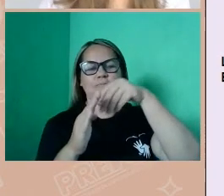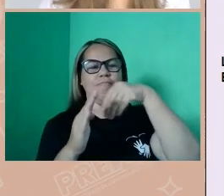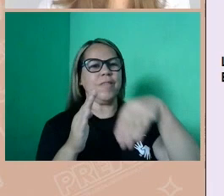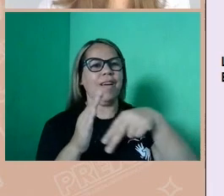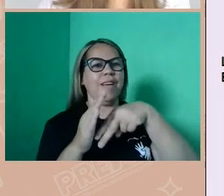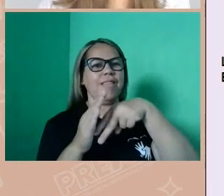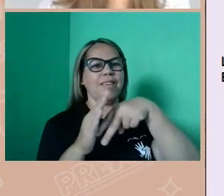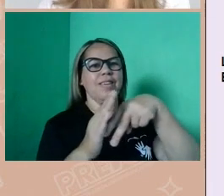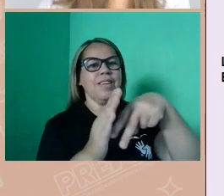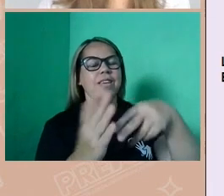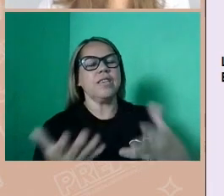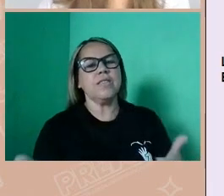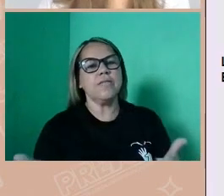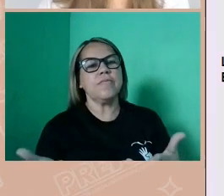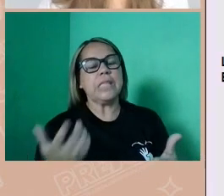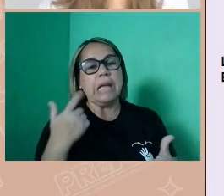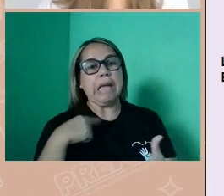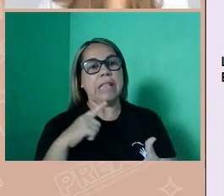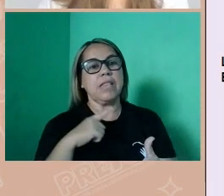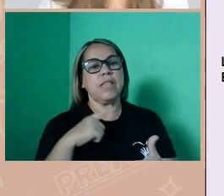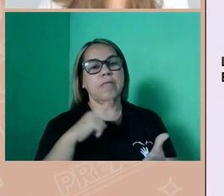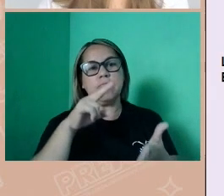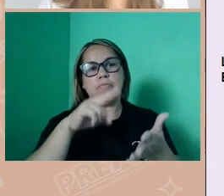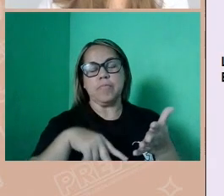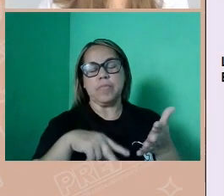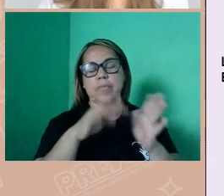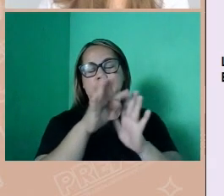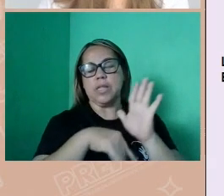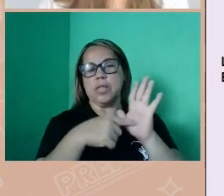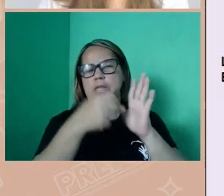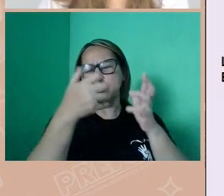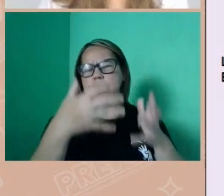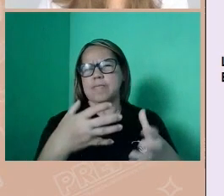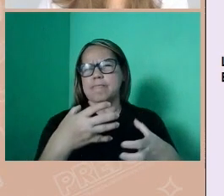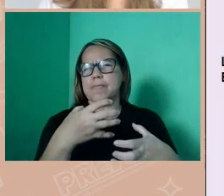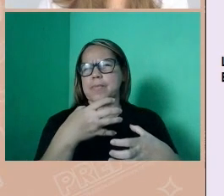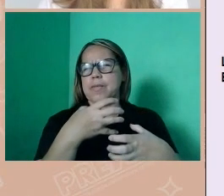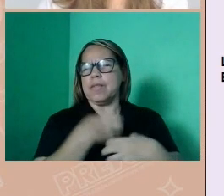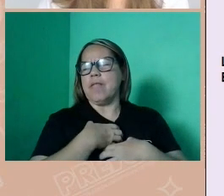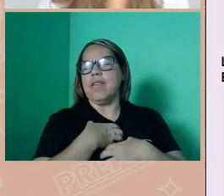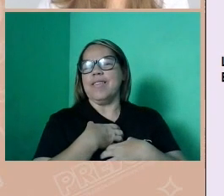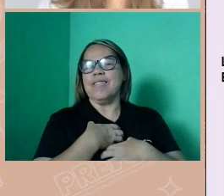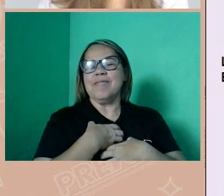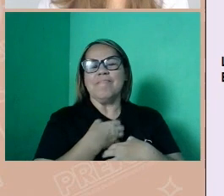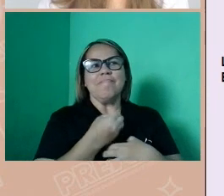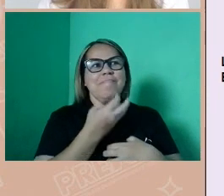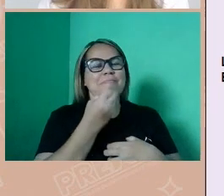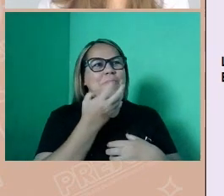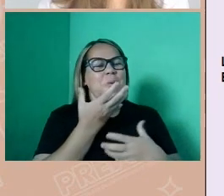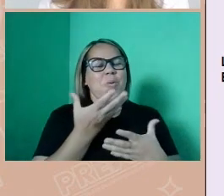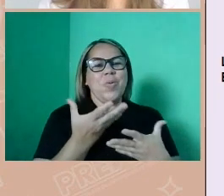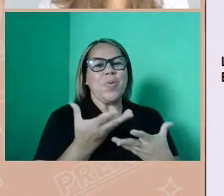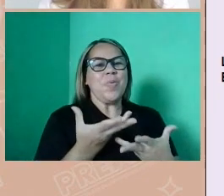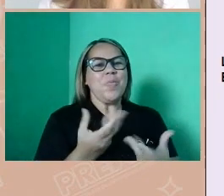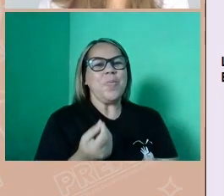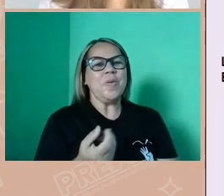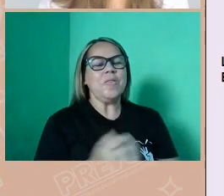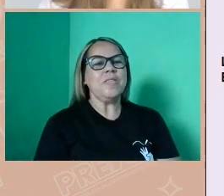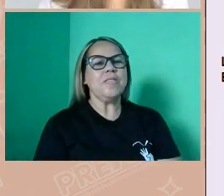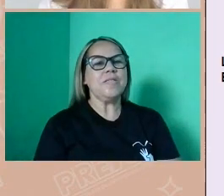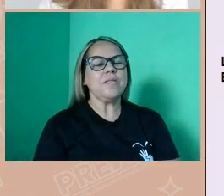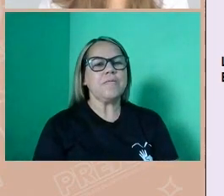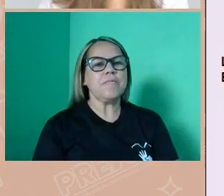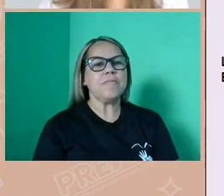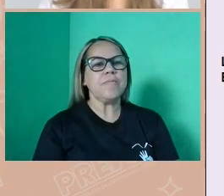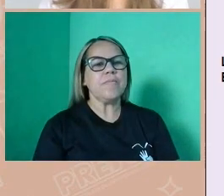fala I felt a rush of adrenaline eu senti uma onda de adrenalina traveling at 30 miles